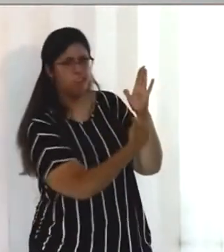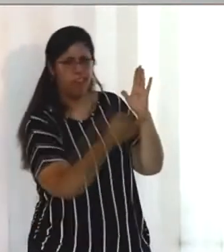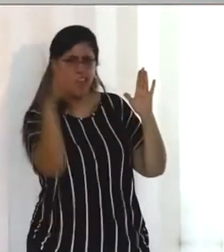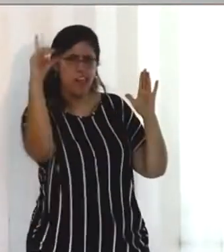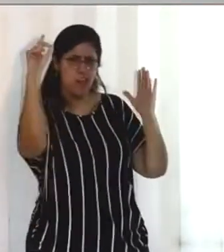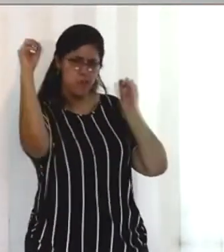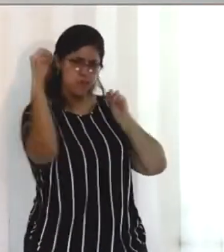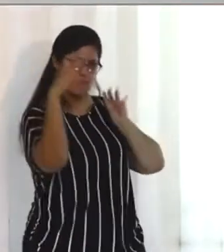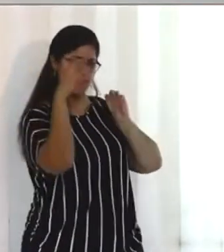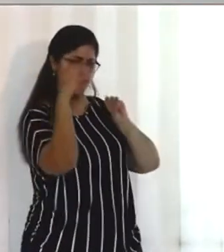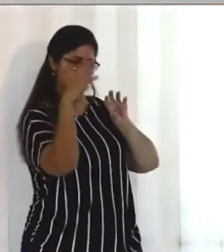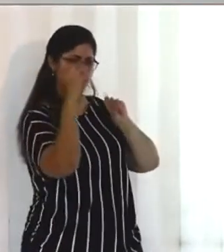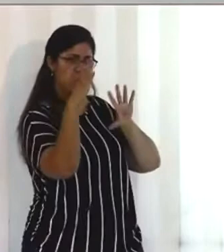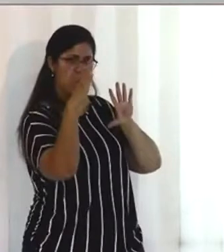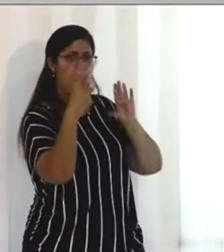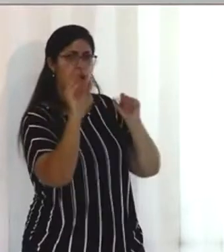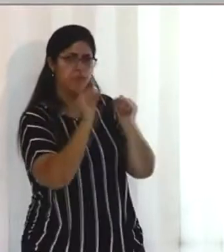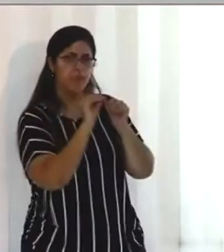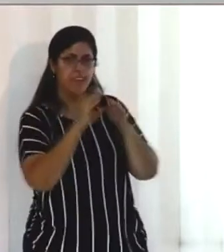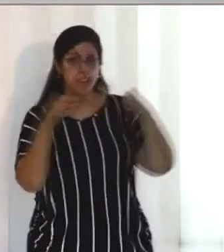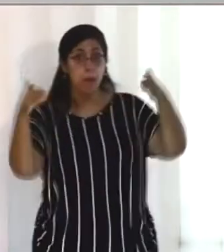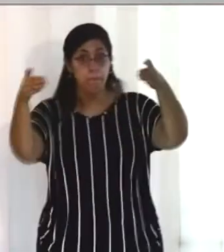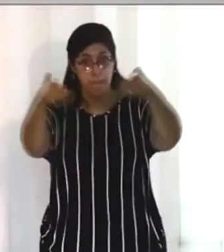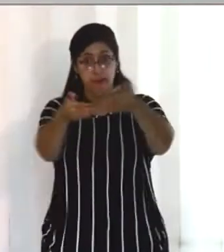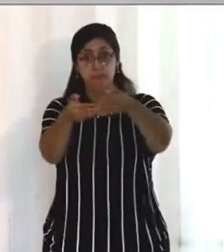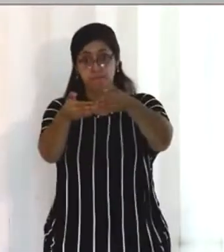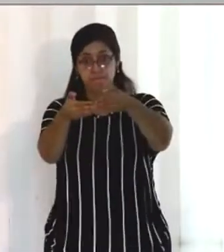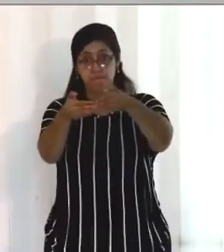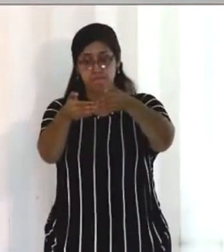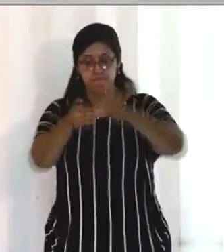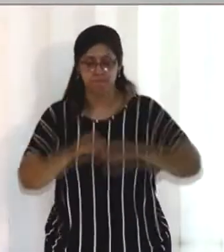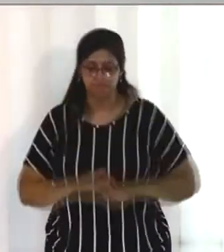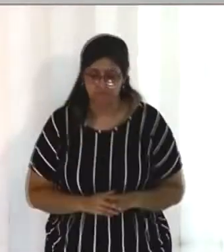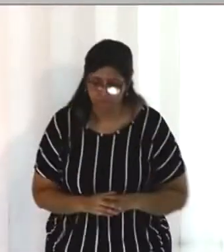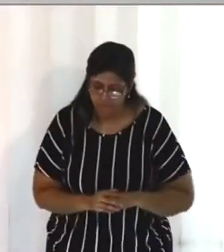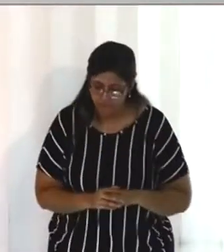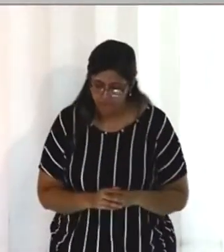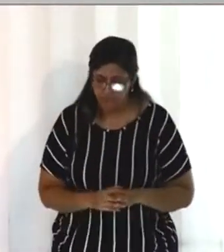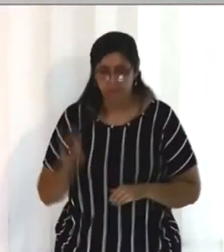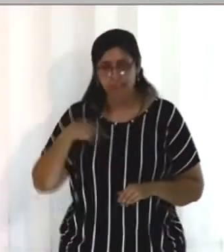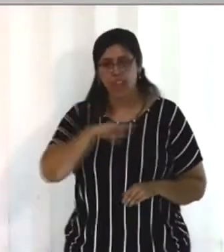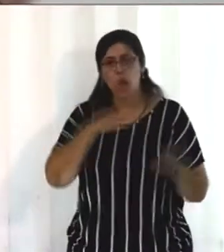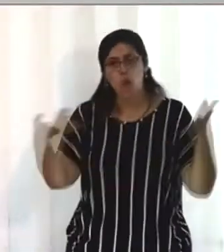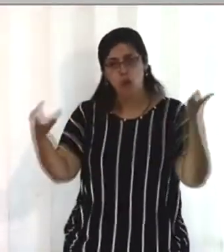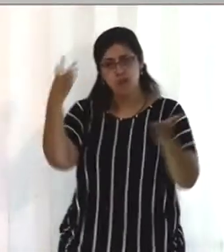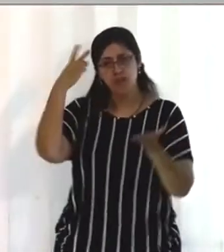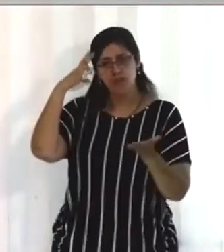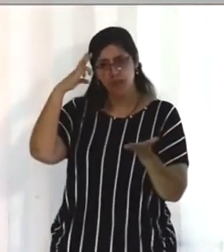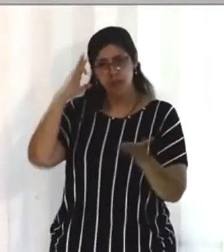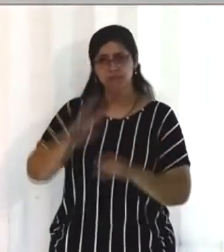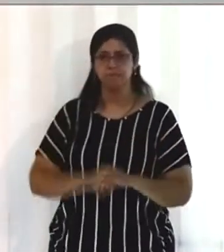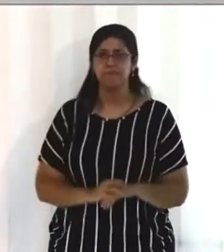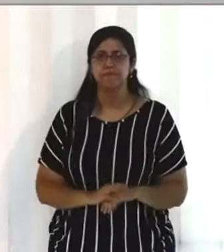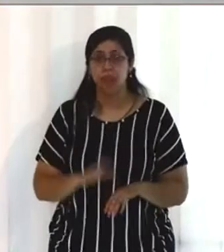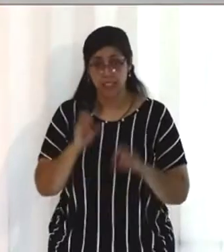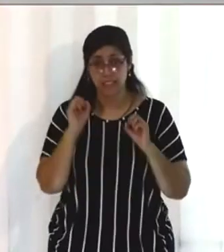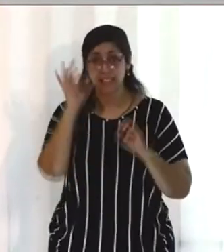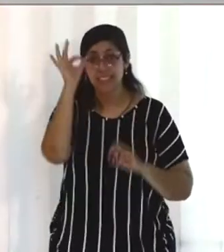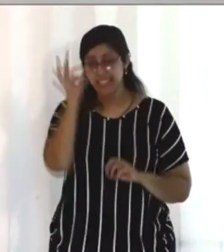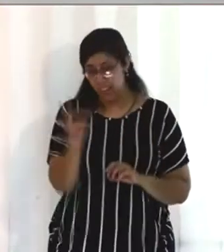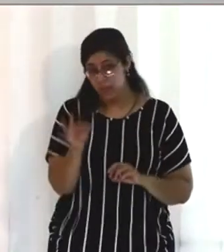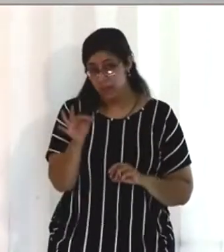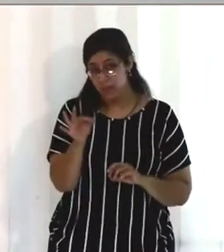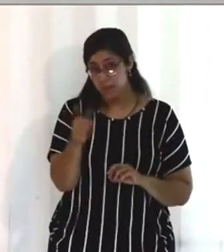a arca? Tudo isso nós vamos estudar aqui ao longo da nossa meditação. Tudo certo então com as crianças?